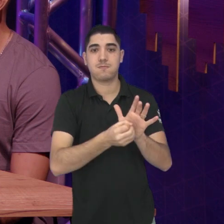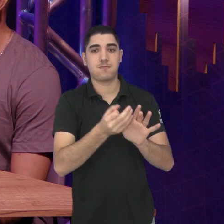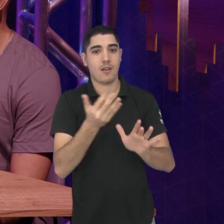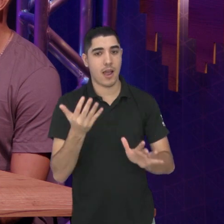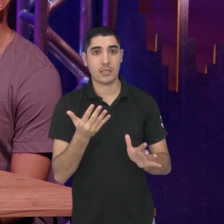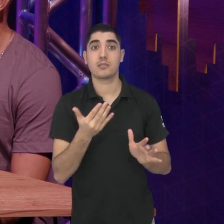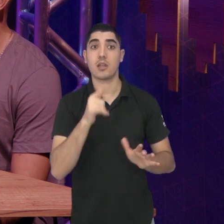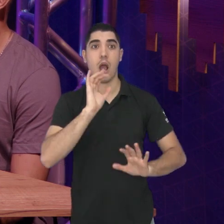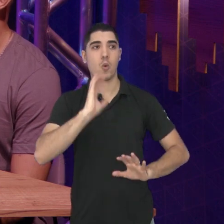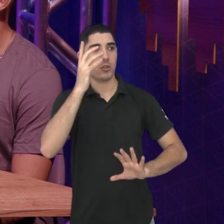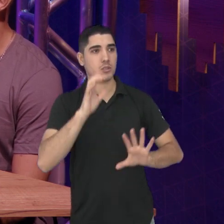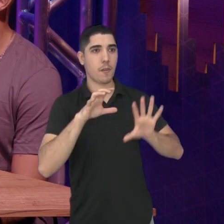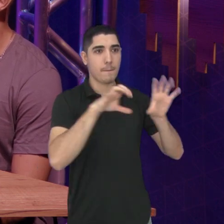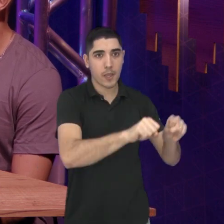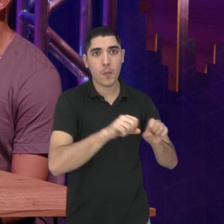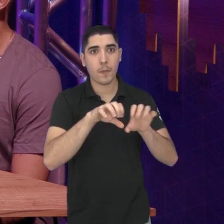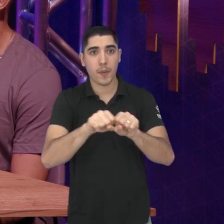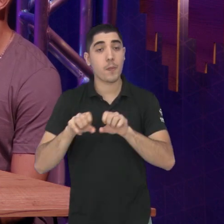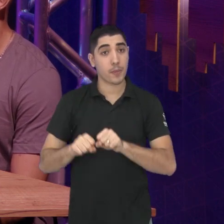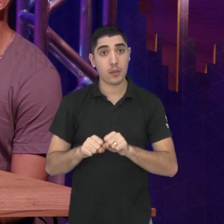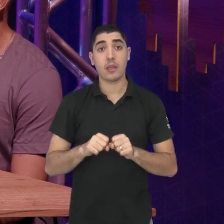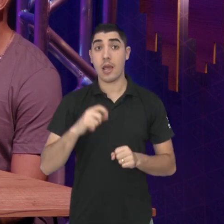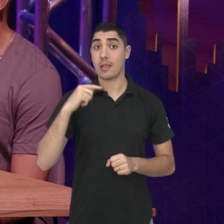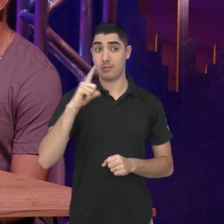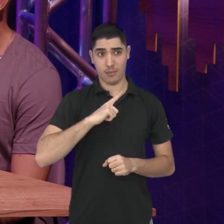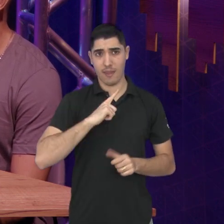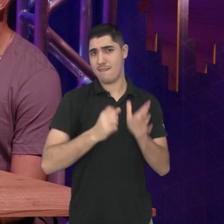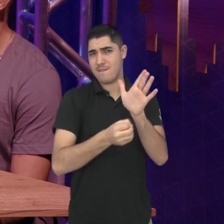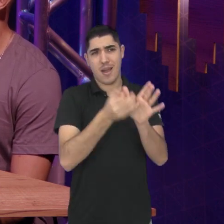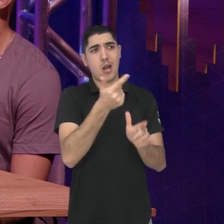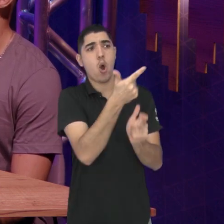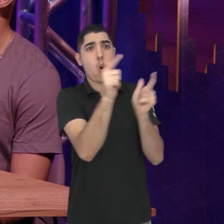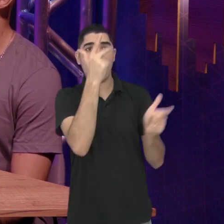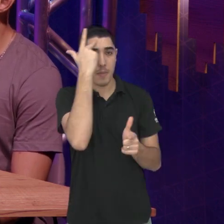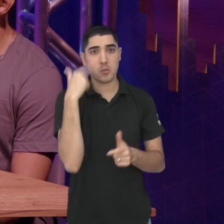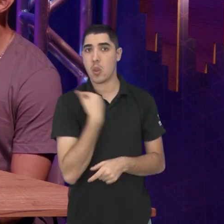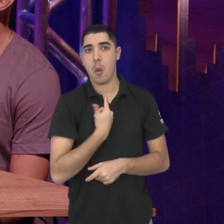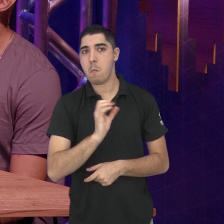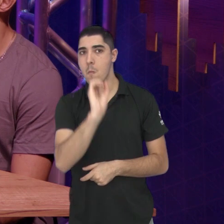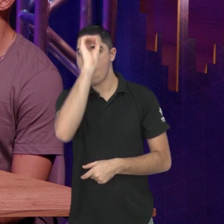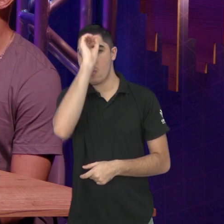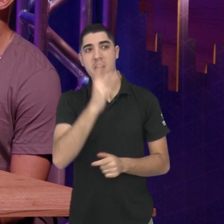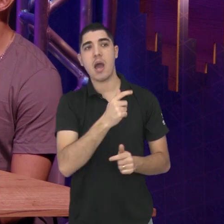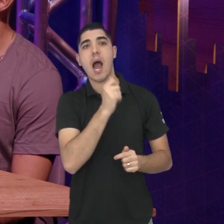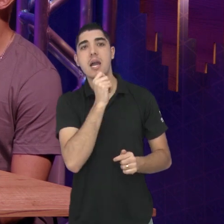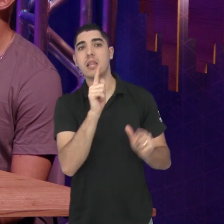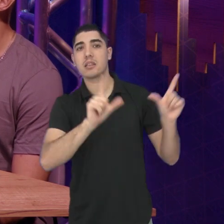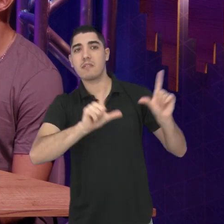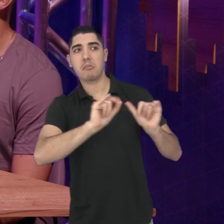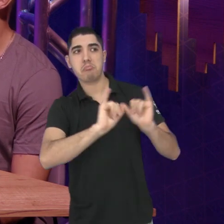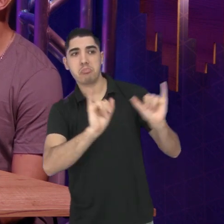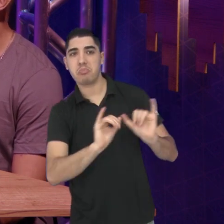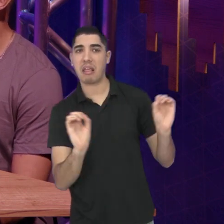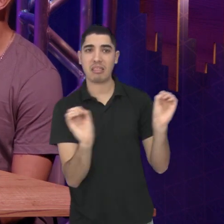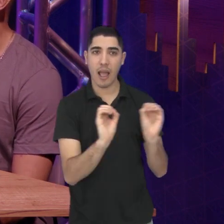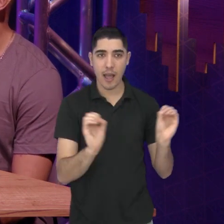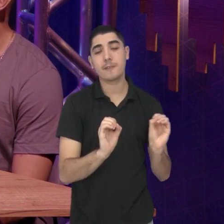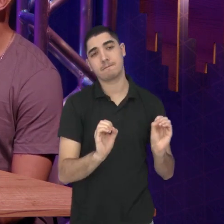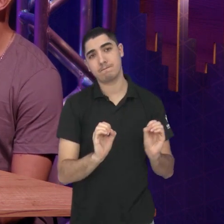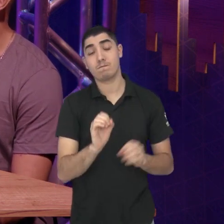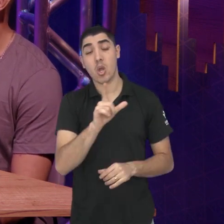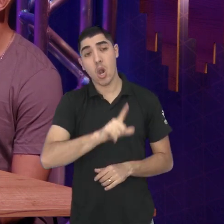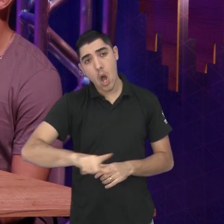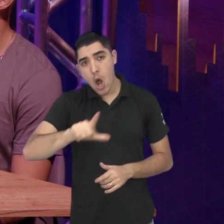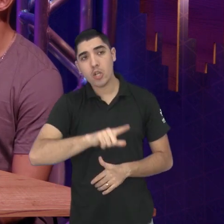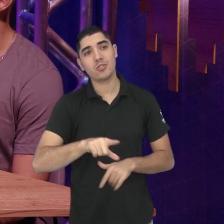que foram resgatadas. Tem muita gente que a gente não fica sabendo, muito caso que é subnotificado, é lógico, é algo